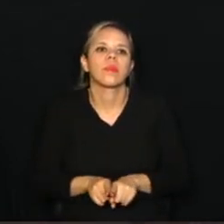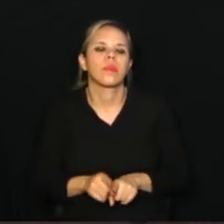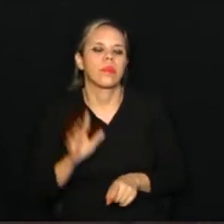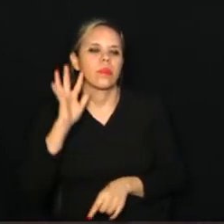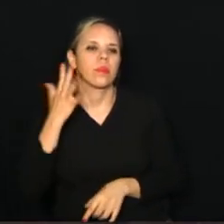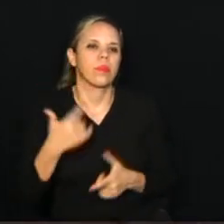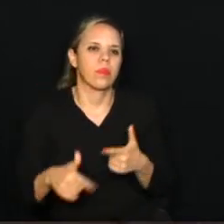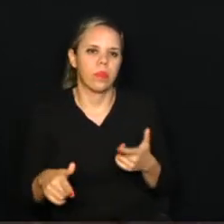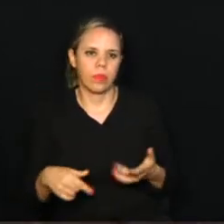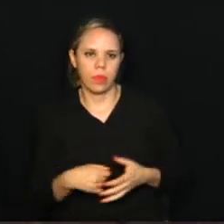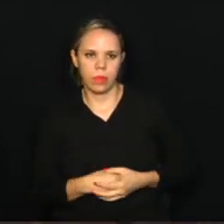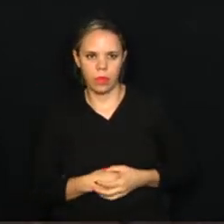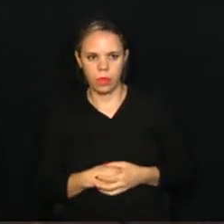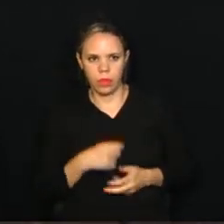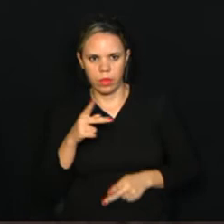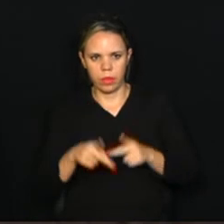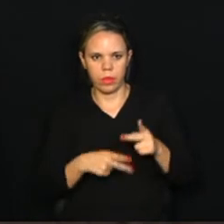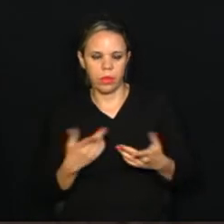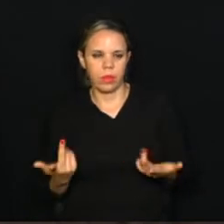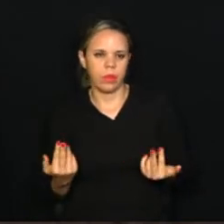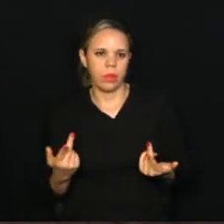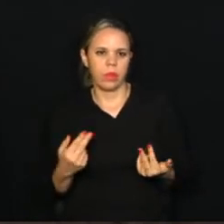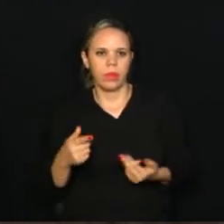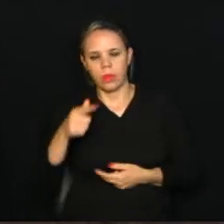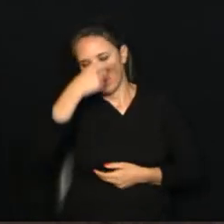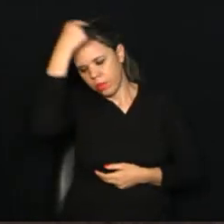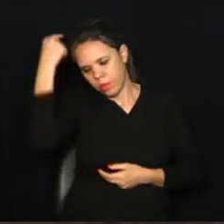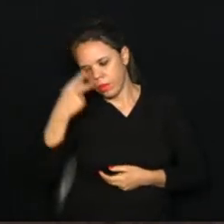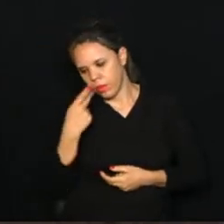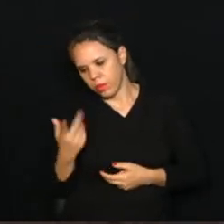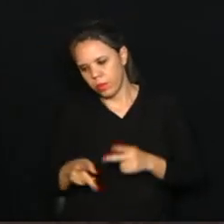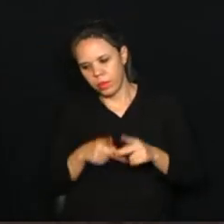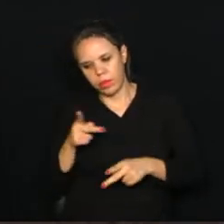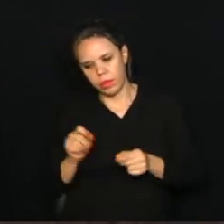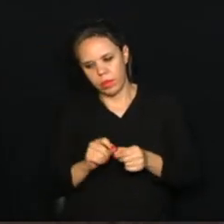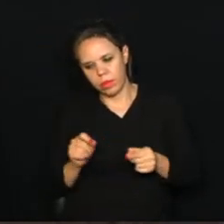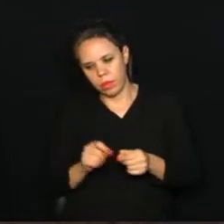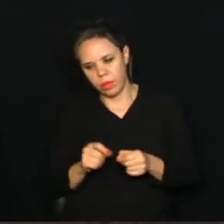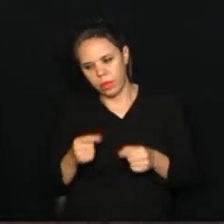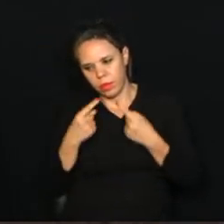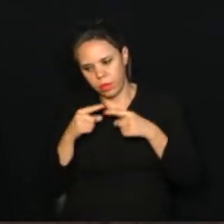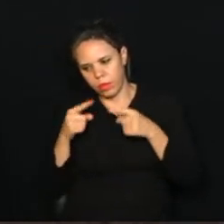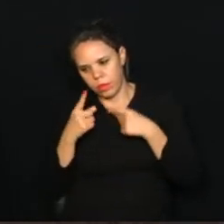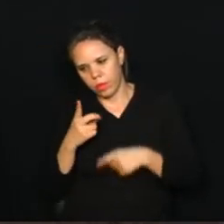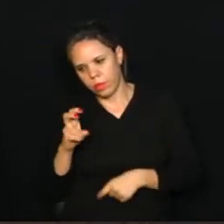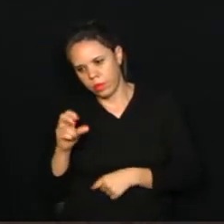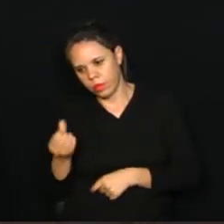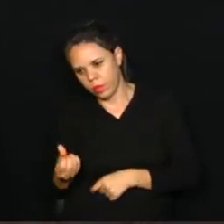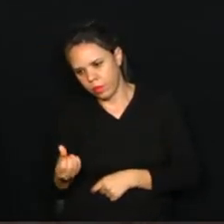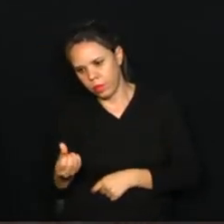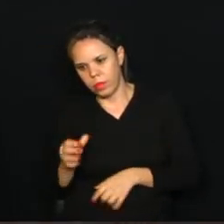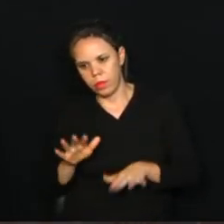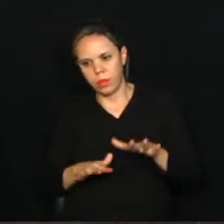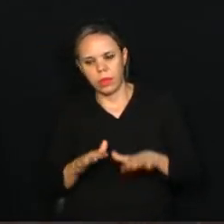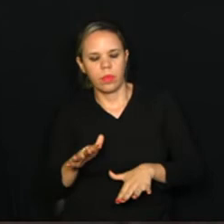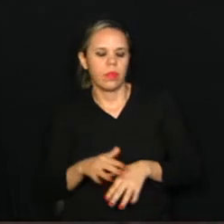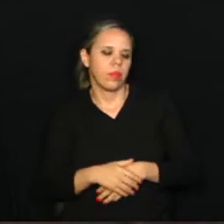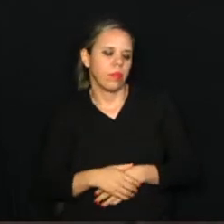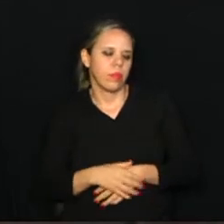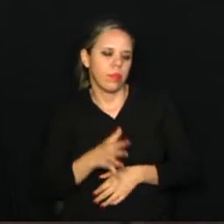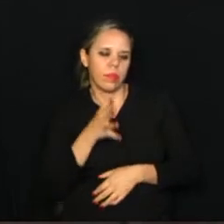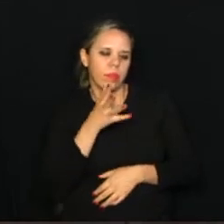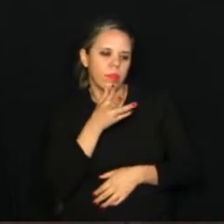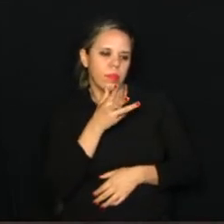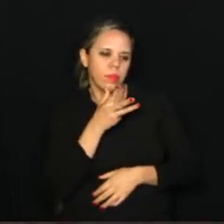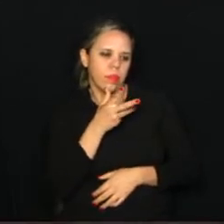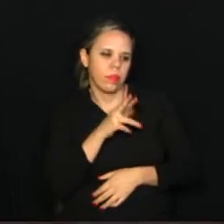do problema, né? Porque as pessoas, que nem o Gaspar falou, as pessoas fazem a reclamação no 56 e muitas vezes a demora